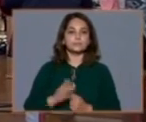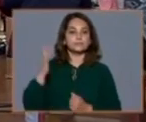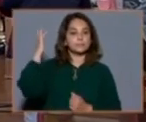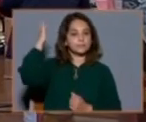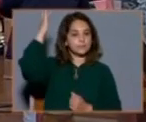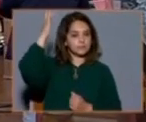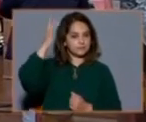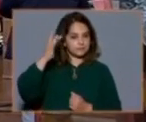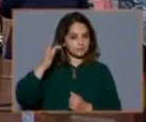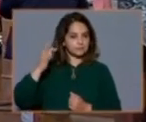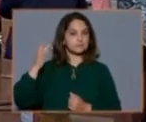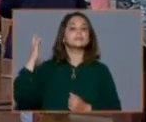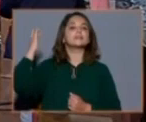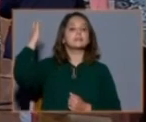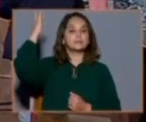Santo.